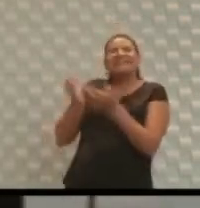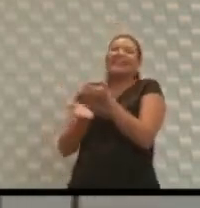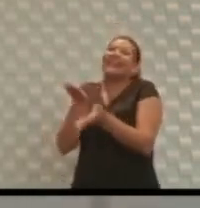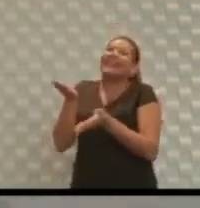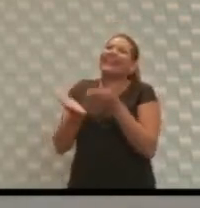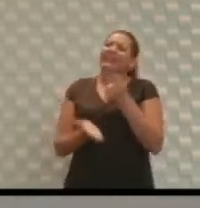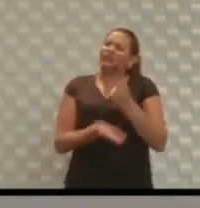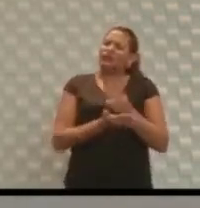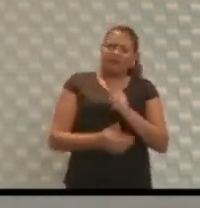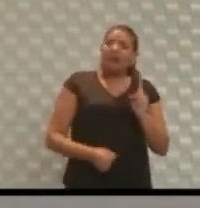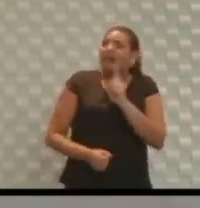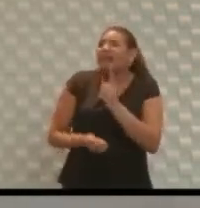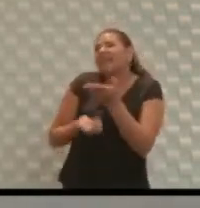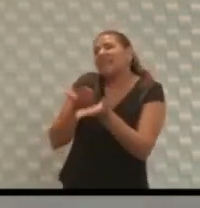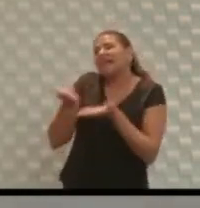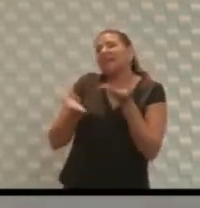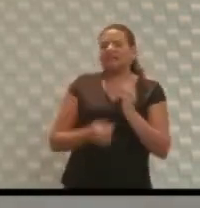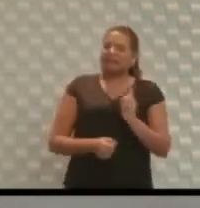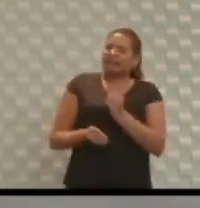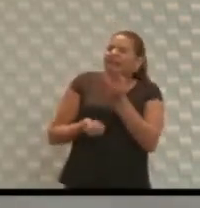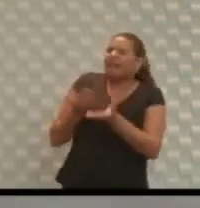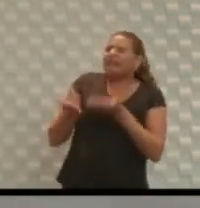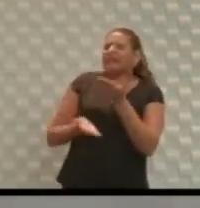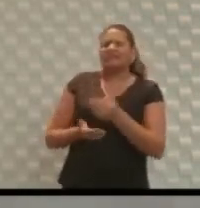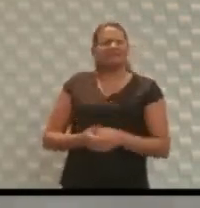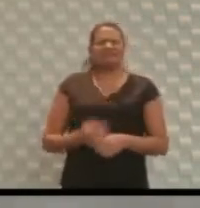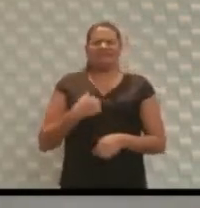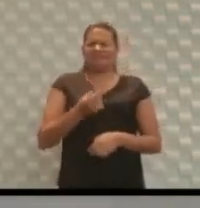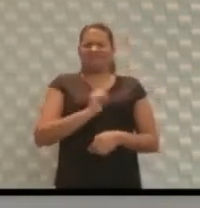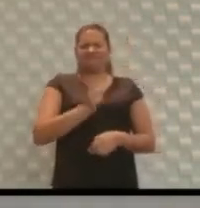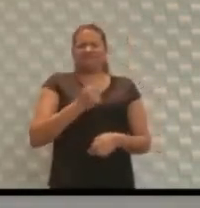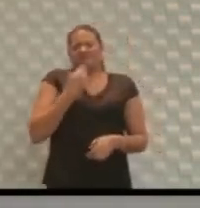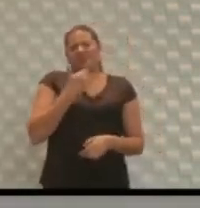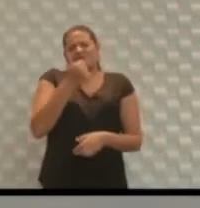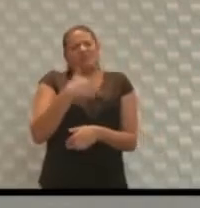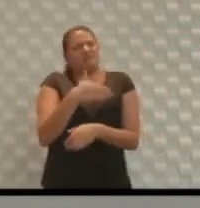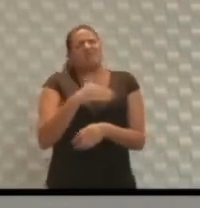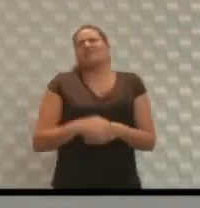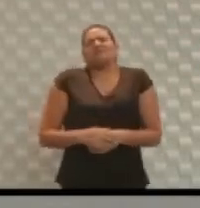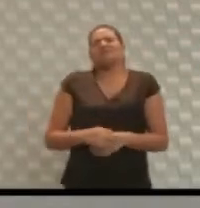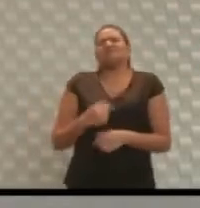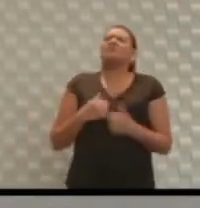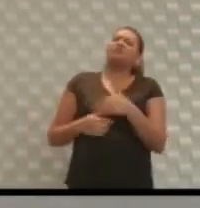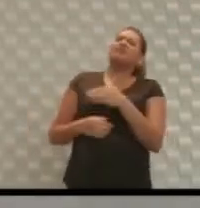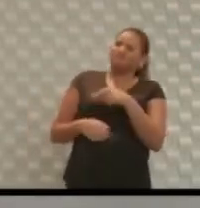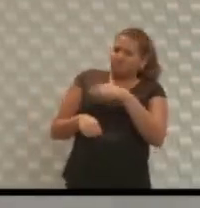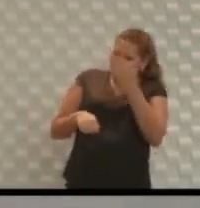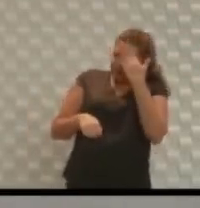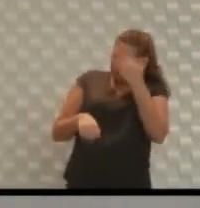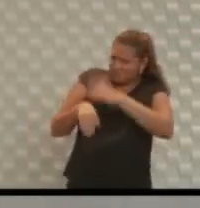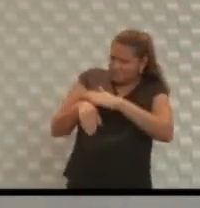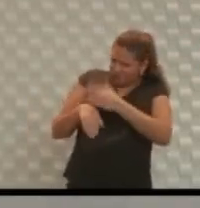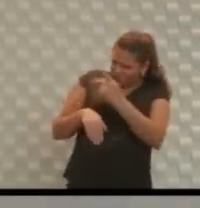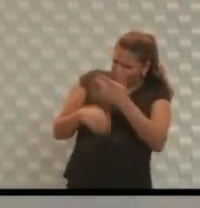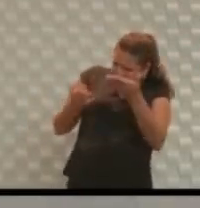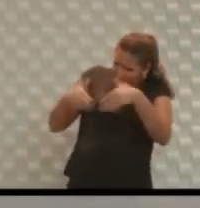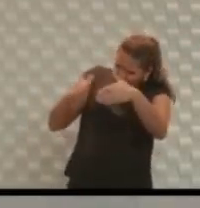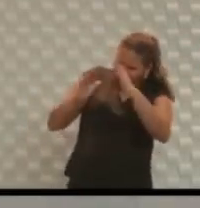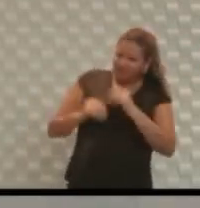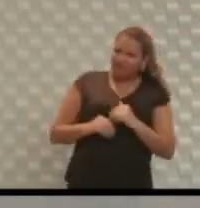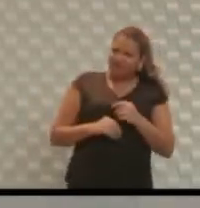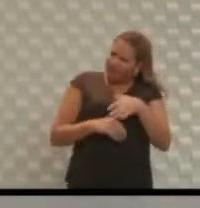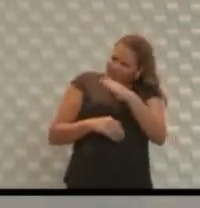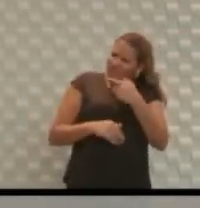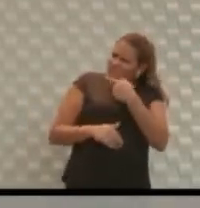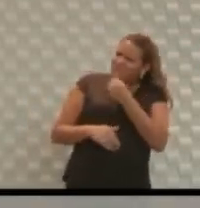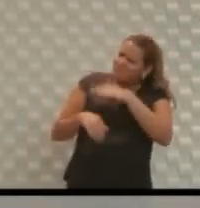eu não estou nessa dinâmica não, esse negócio, cada um levanta, cada um serve por si. Eu fiquei quieta, né, na minha. Eu